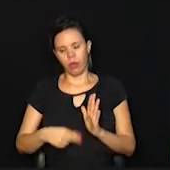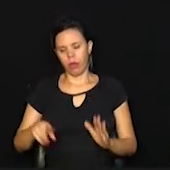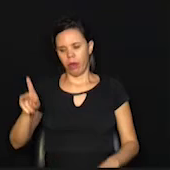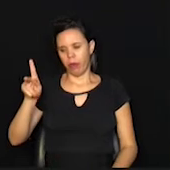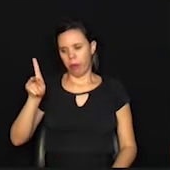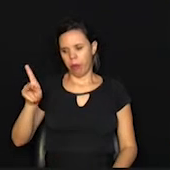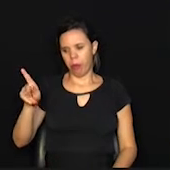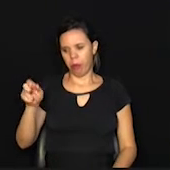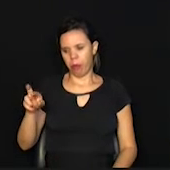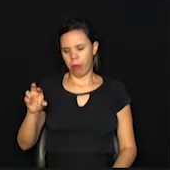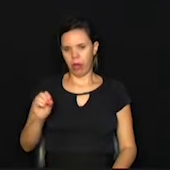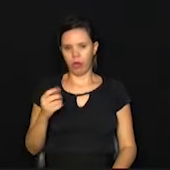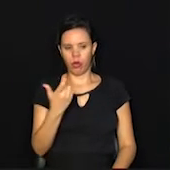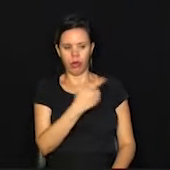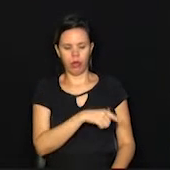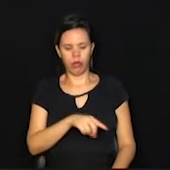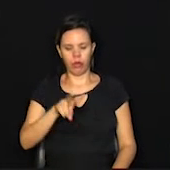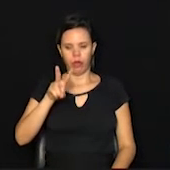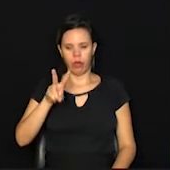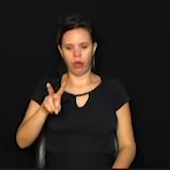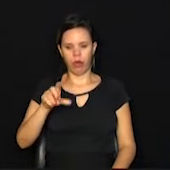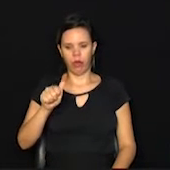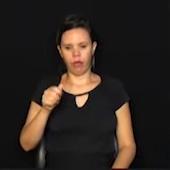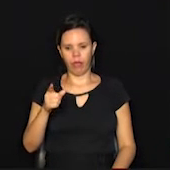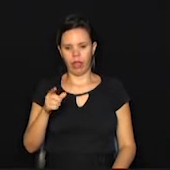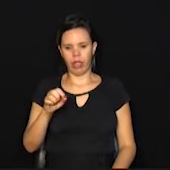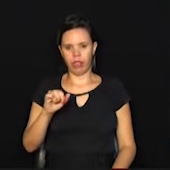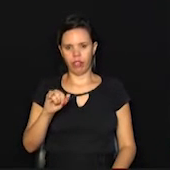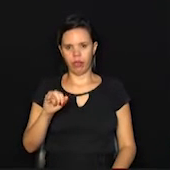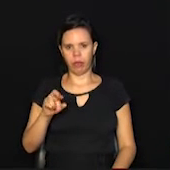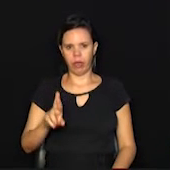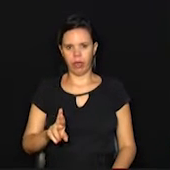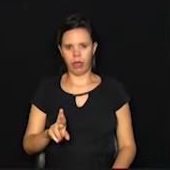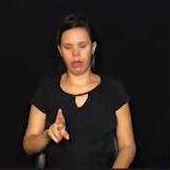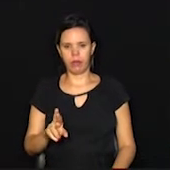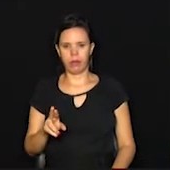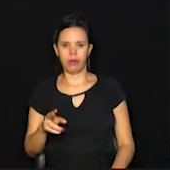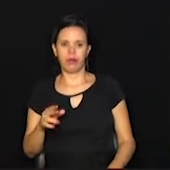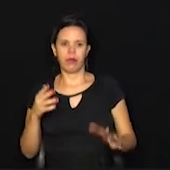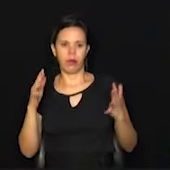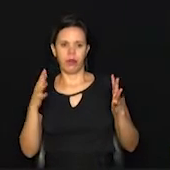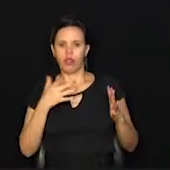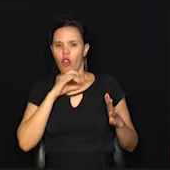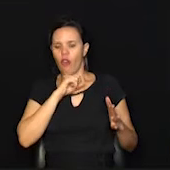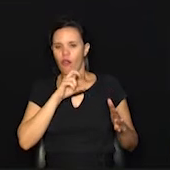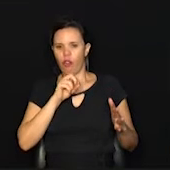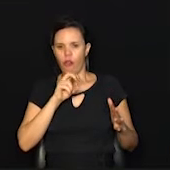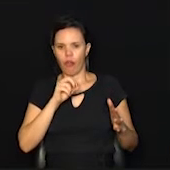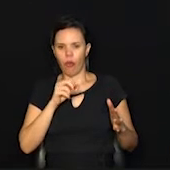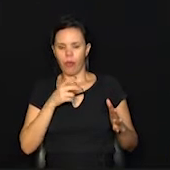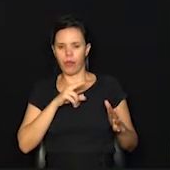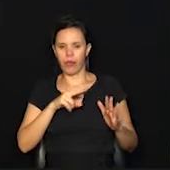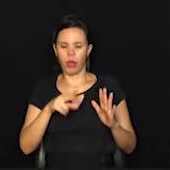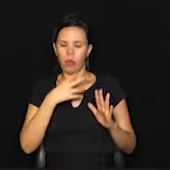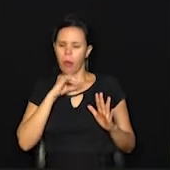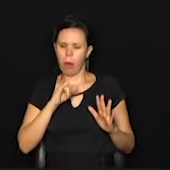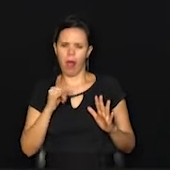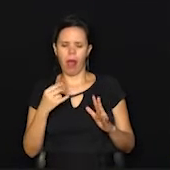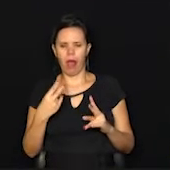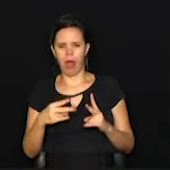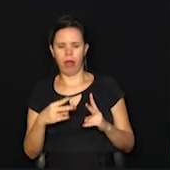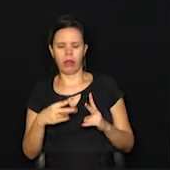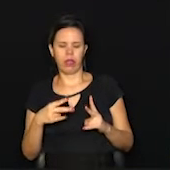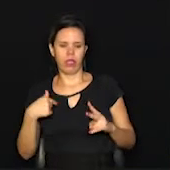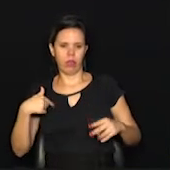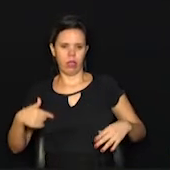Pedro e Vladimir Pedro para homenagear meu avô e vai dormir porque era o nome do meu pai mas quando eu